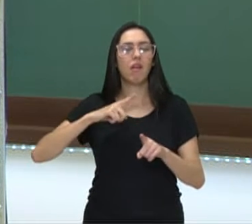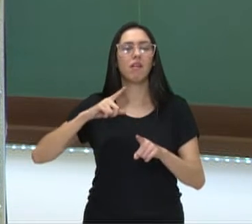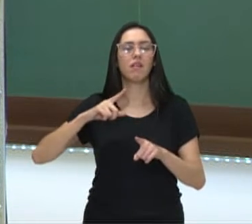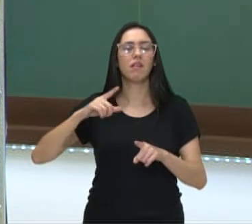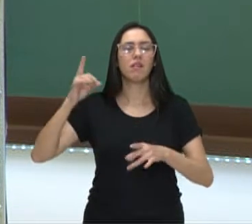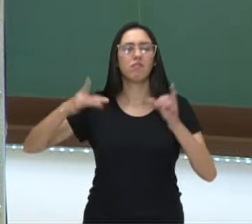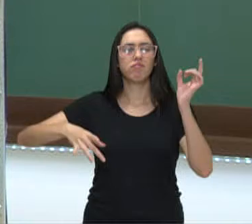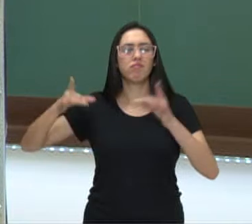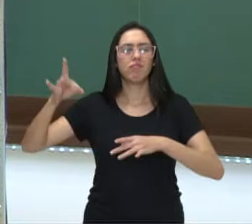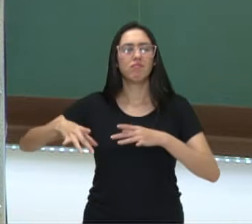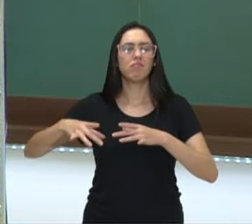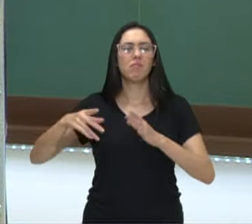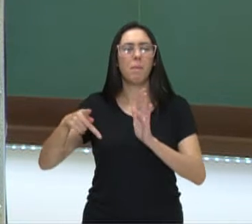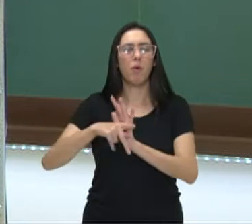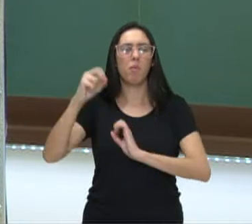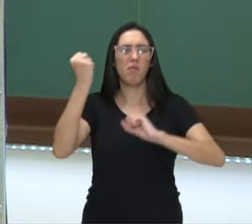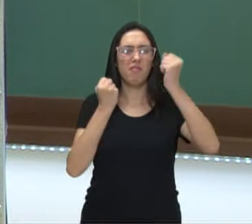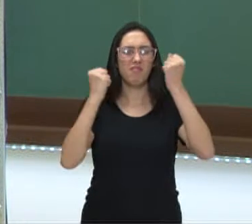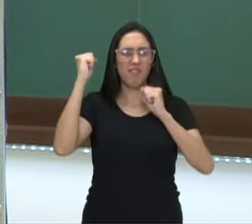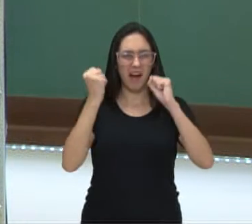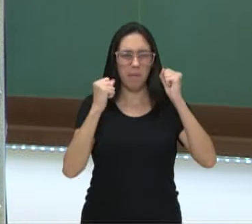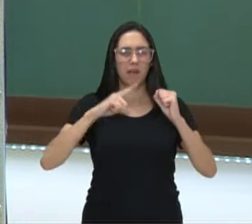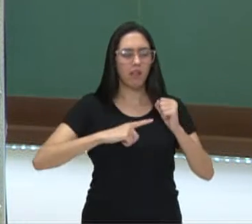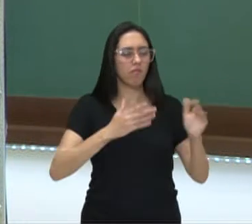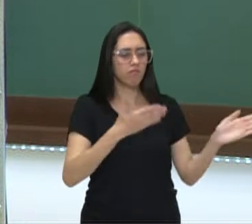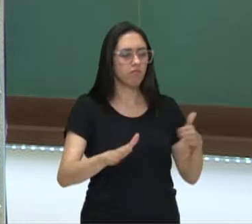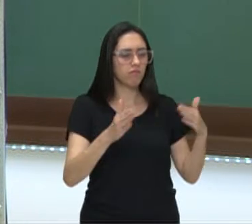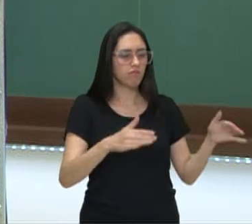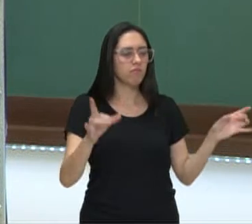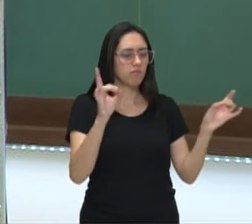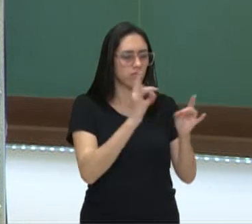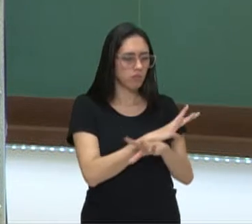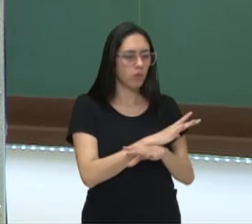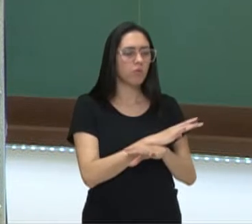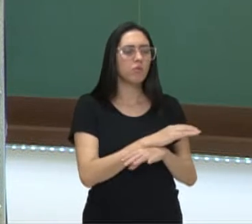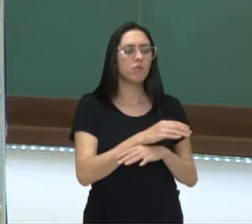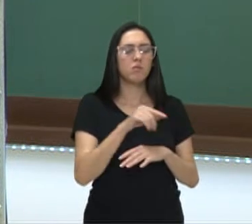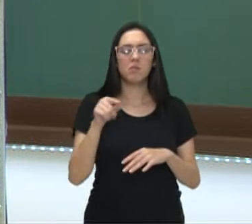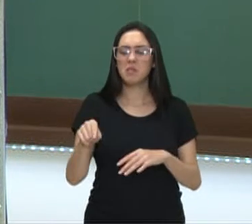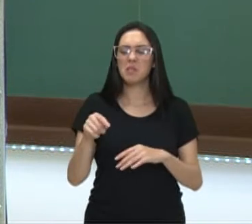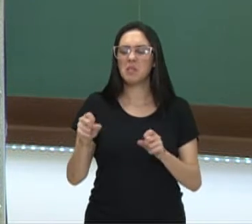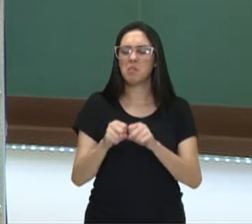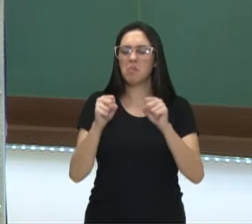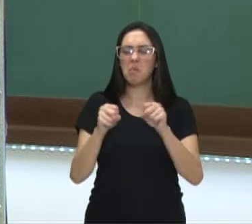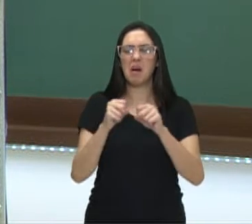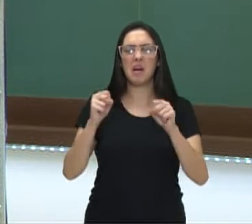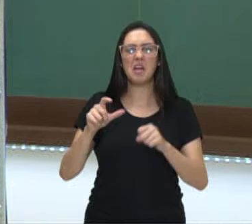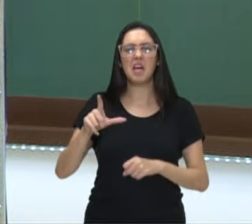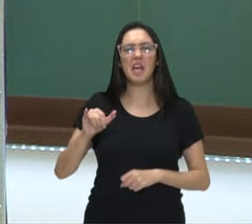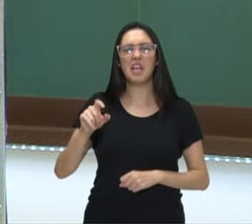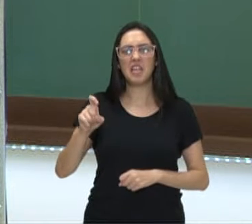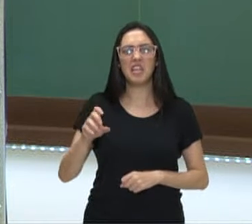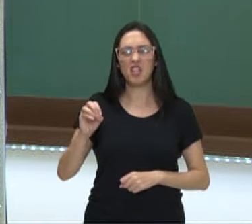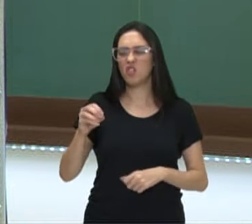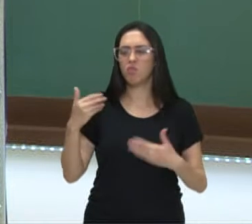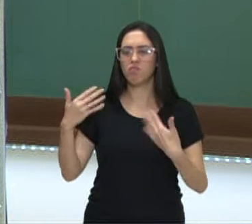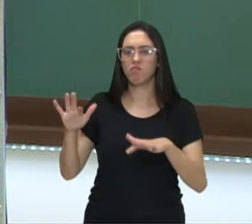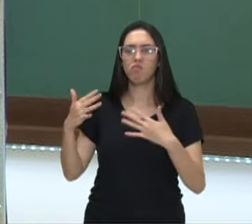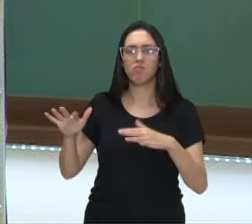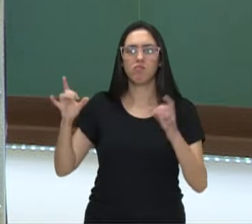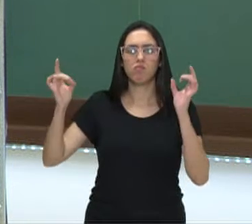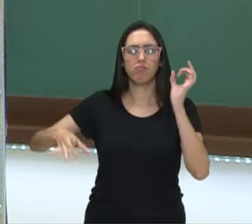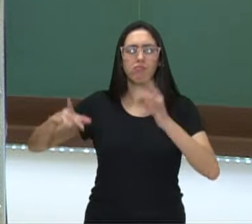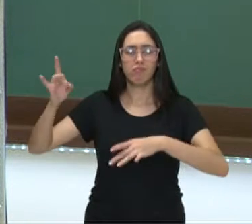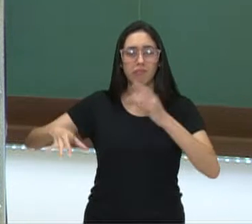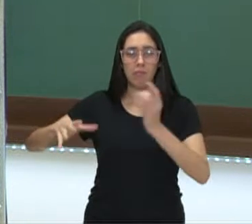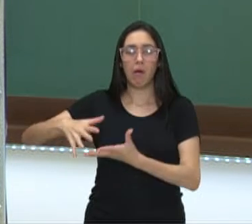industriais, no lixo que é produzido para fabricar as coisas que nós temos. E esse lixo, esses resíduos